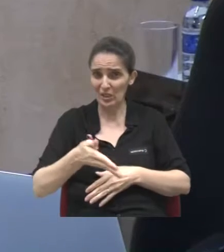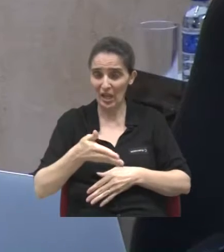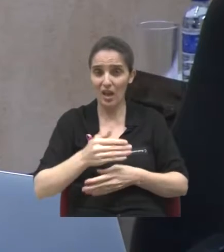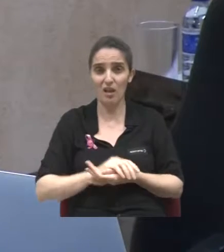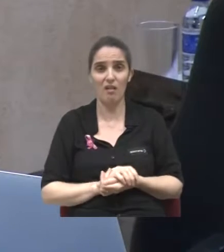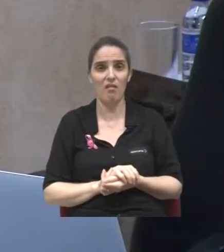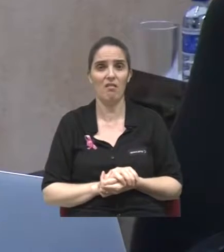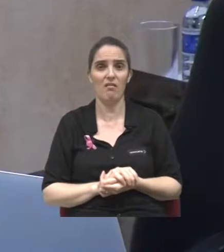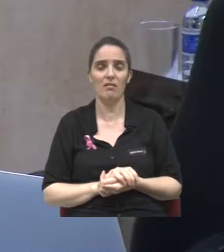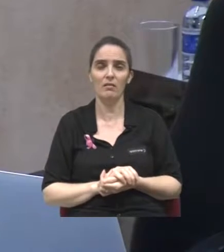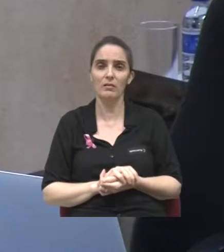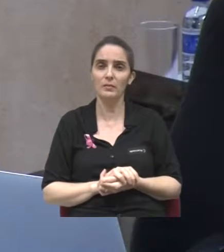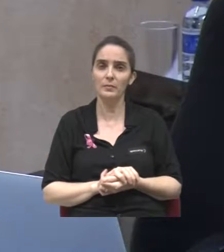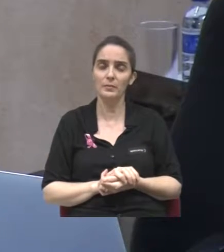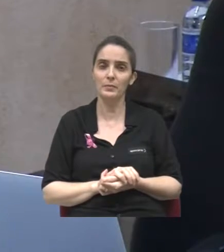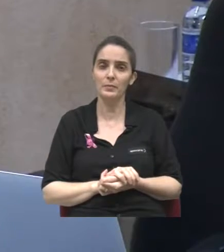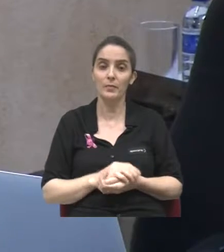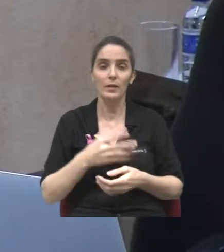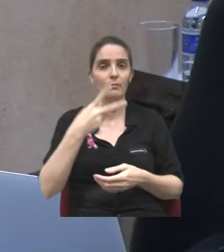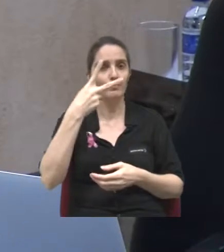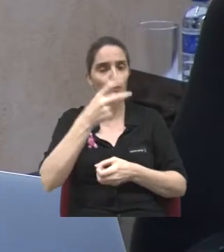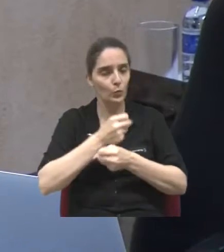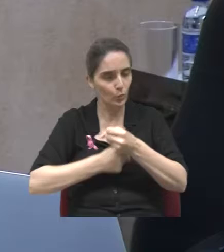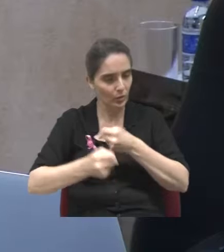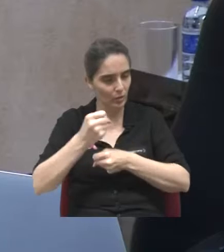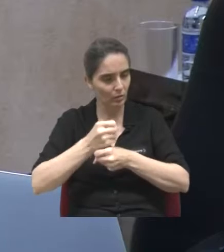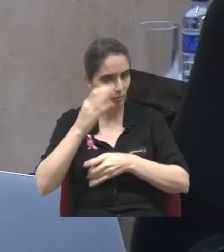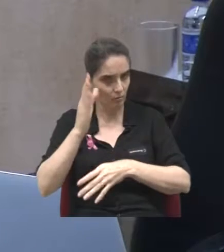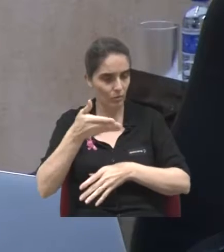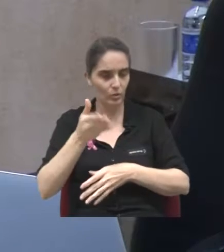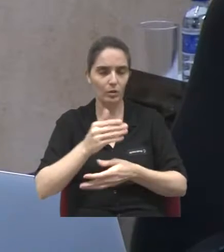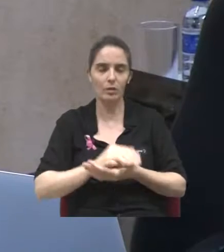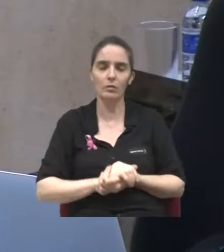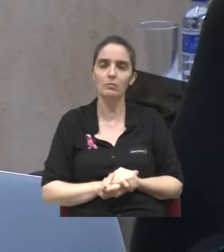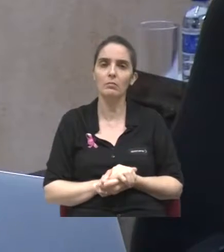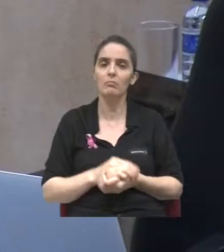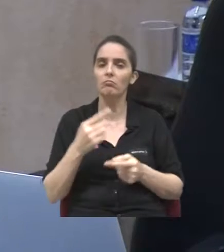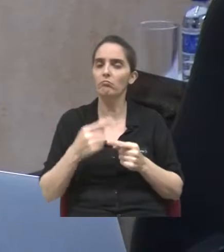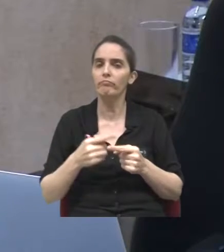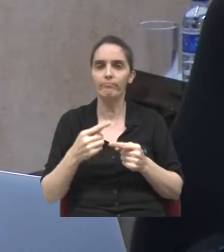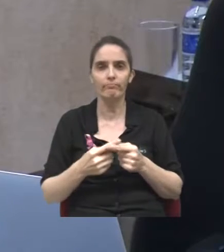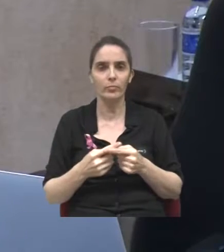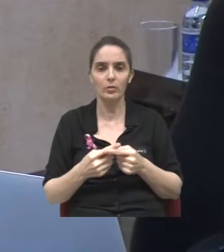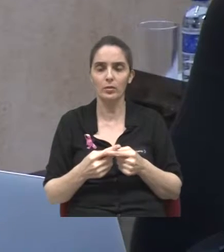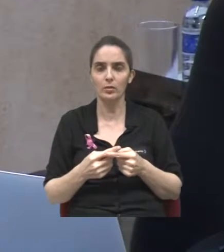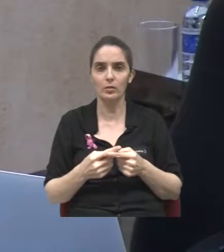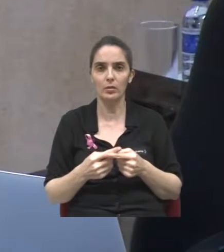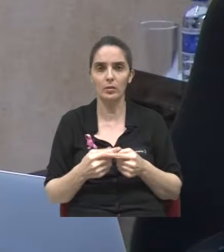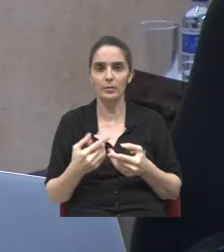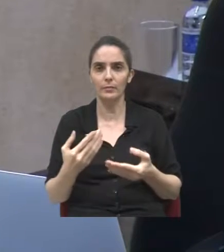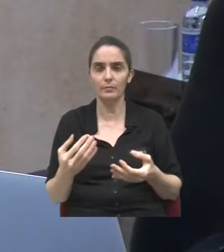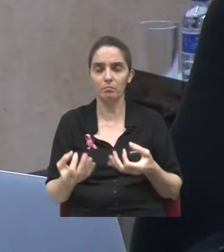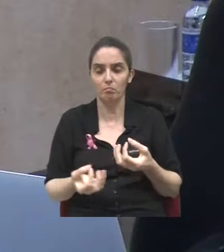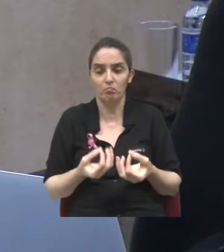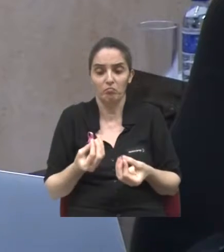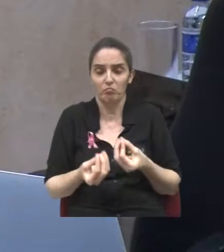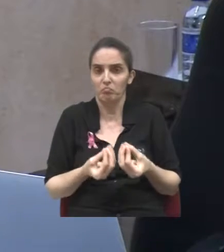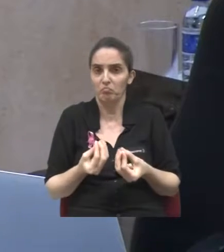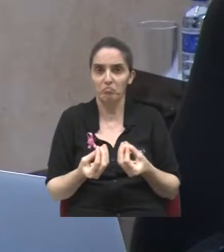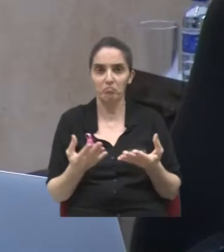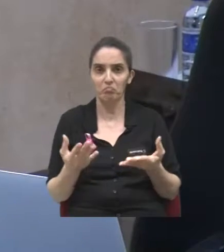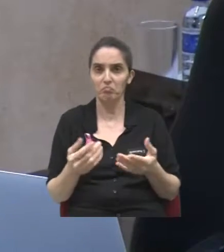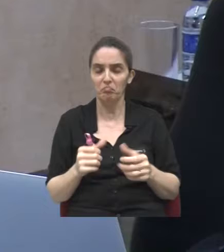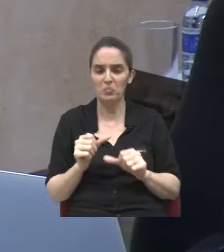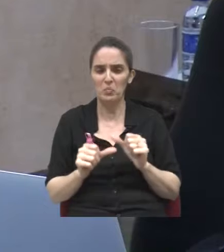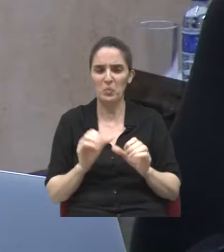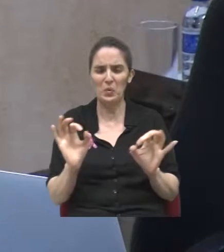que se ia abrir a caixa preta do transporte coletivo, e até o presente momento aí nós não vimos tantas mudanças. Aliás, tantas mudanças não, nós não